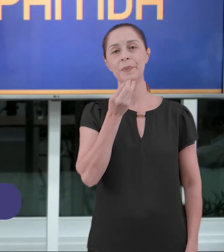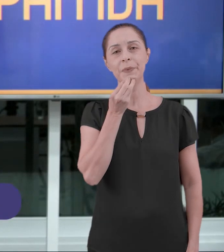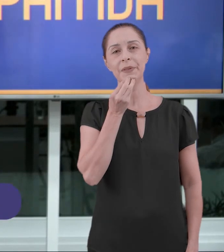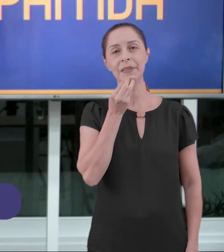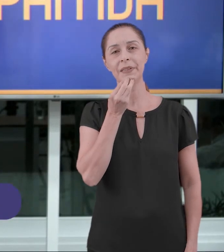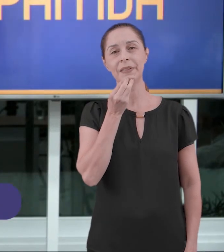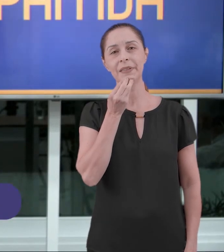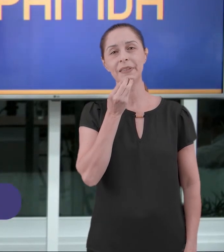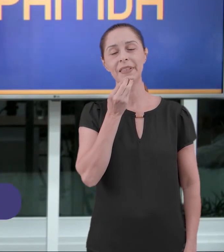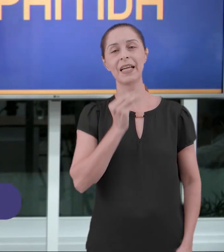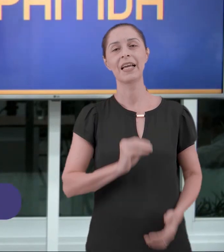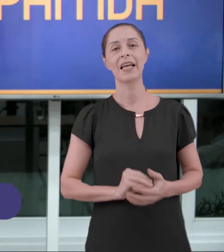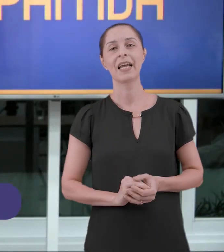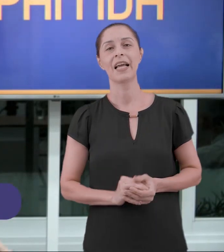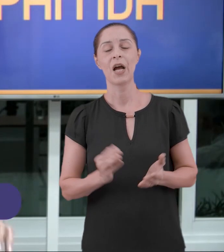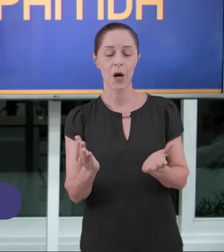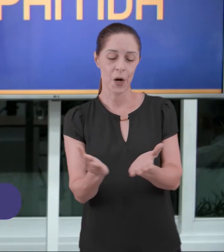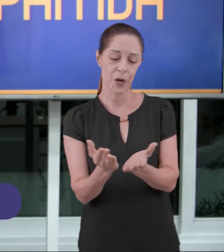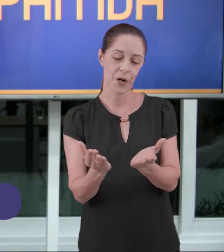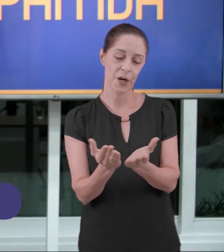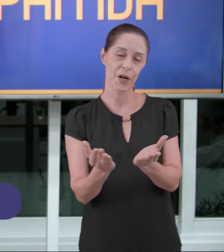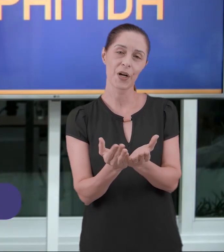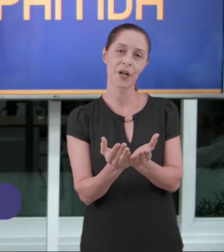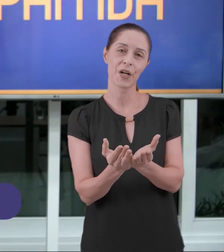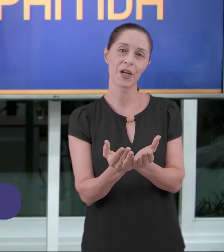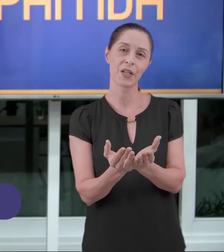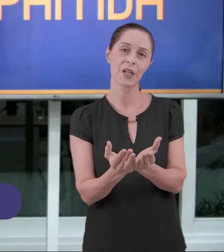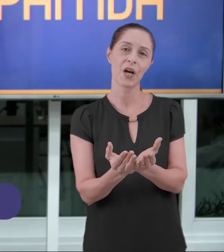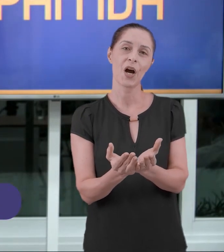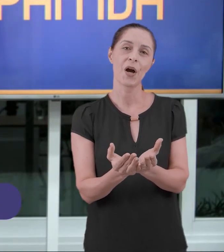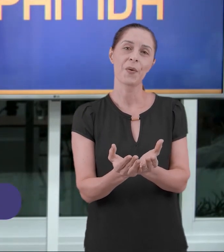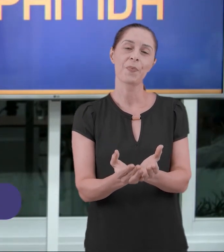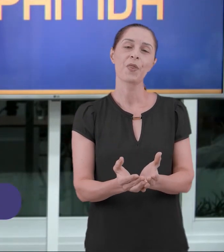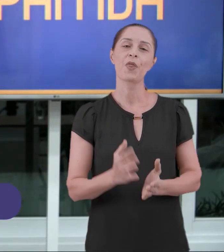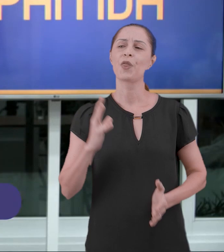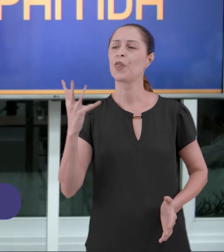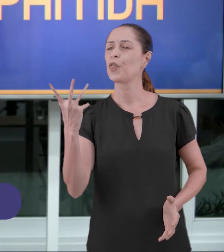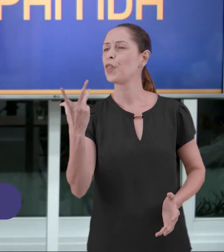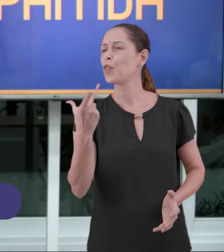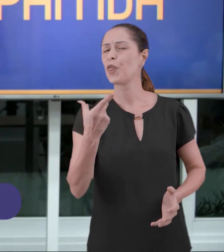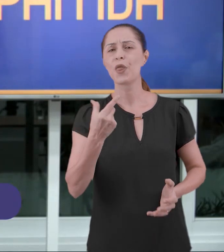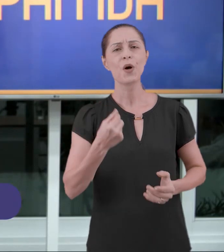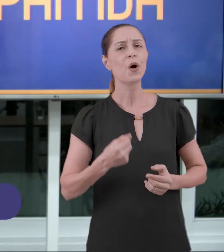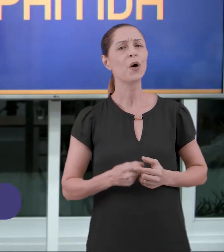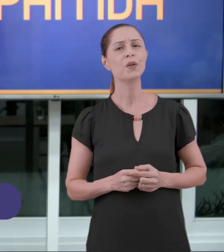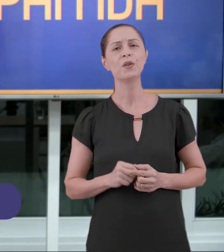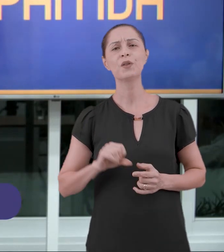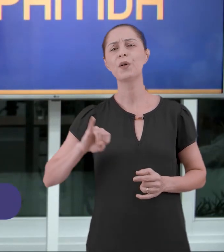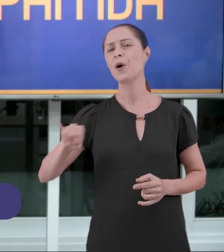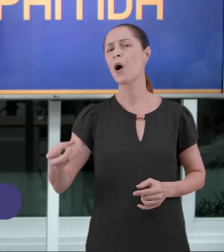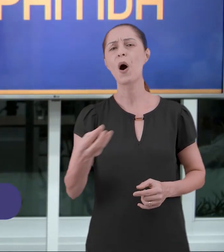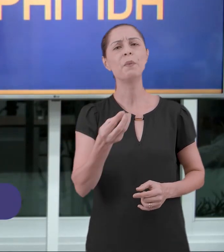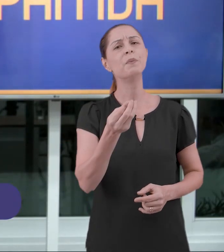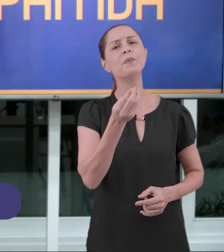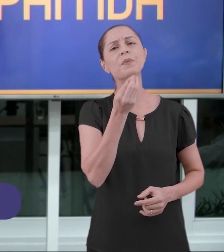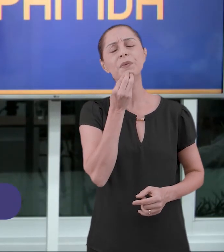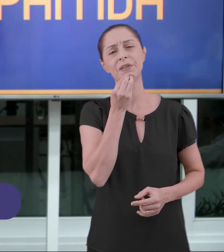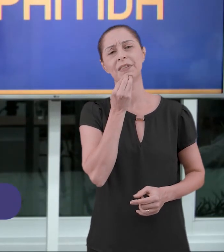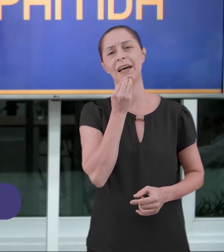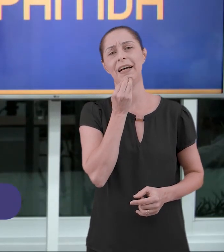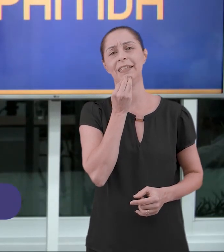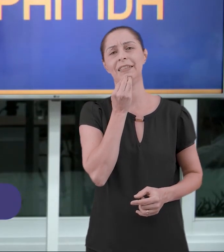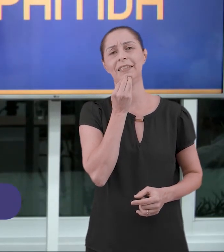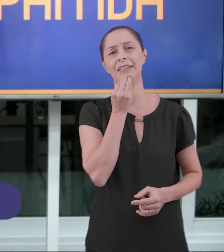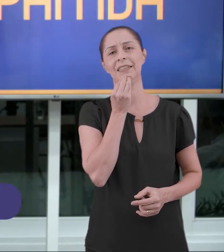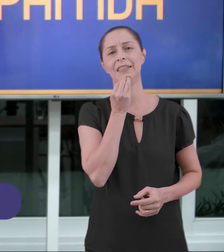que o cristianismo é a única religião que nada se desperdiça, eu acredito que são oportunidades, né, da gente